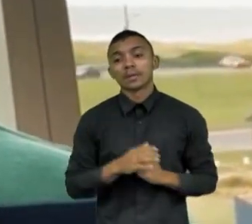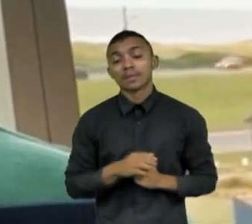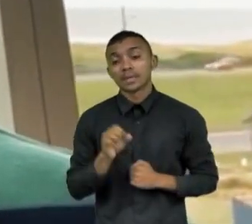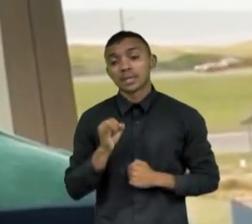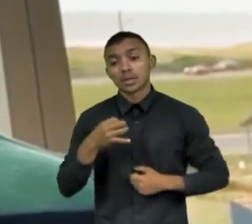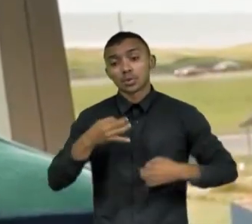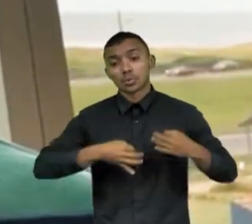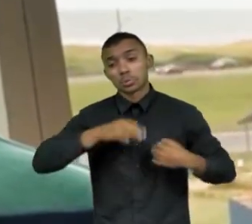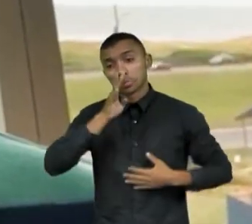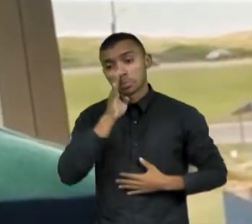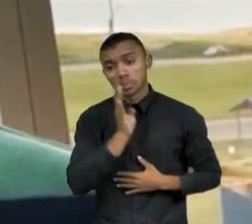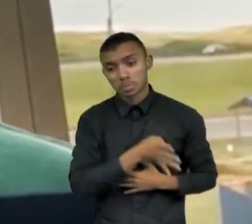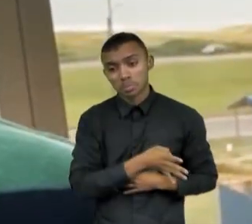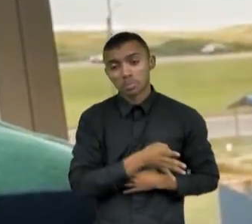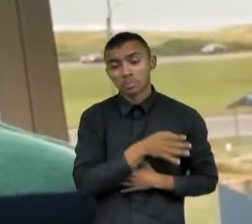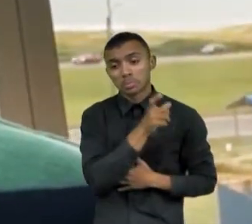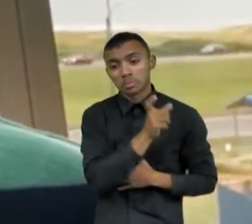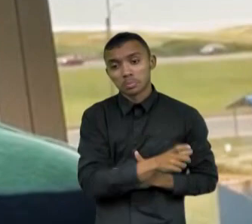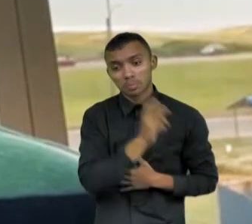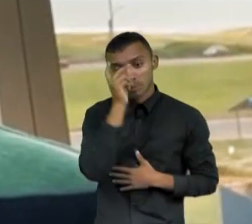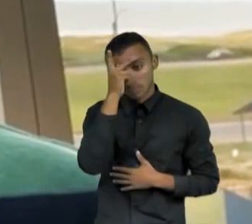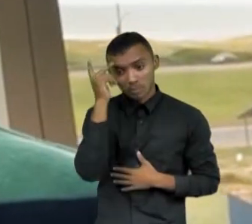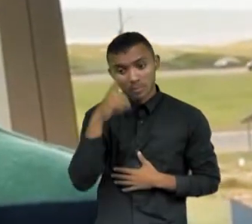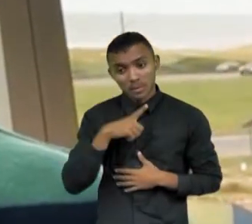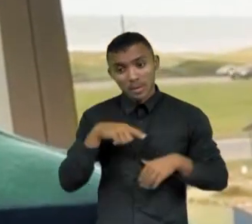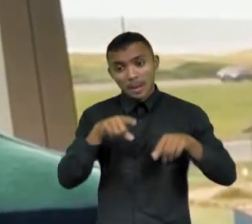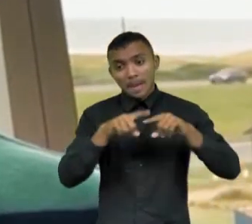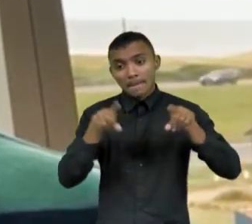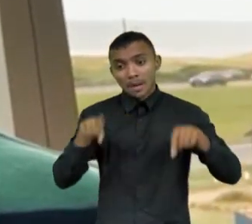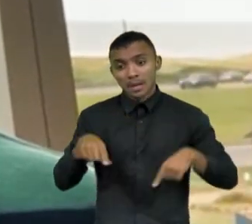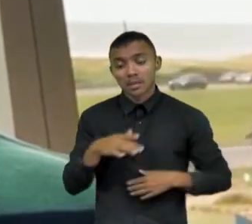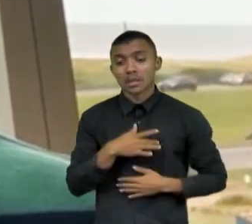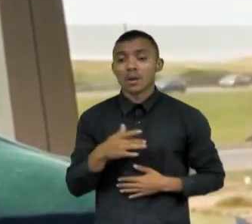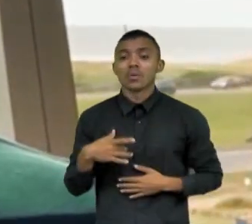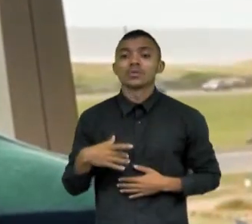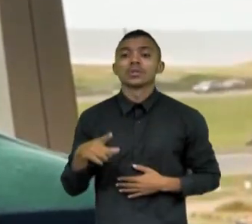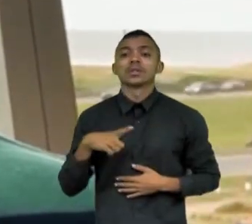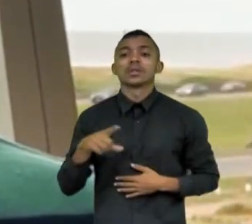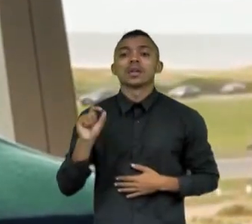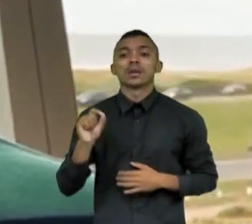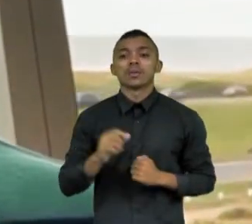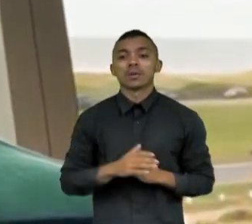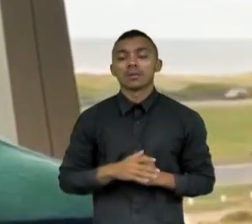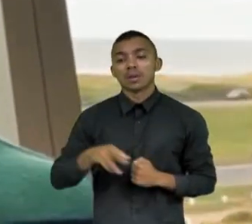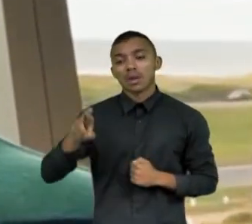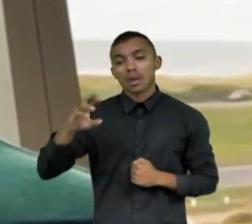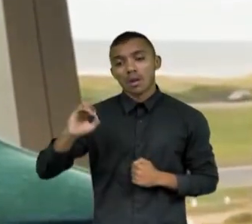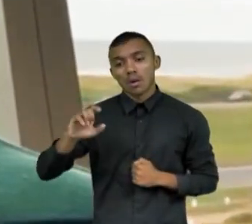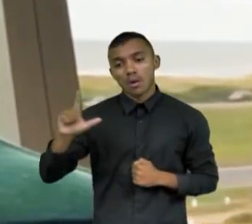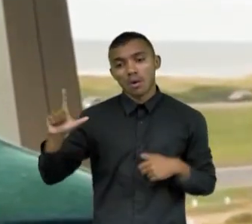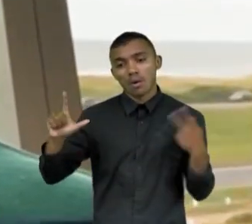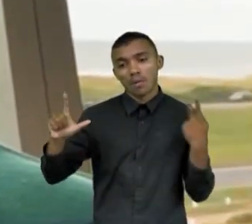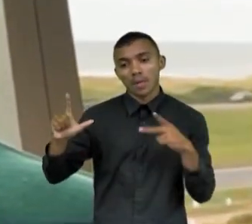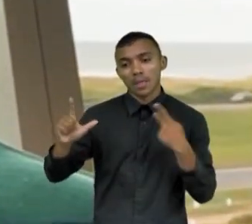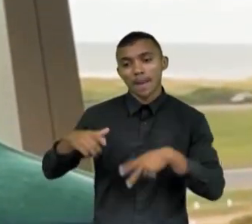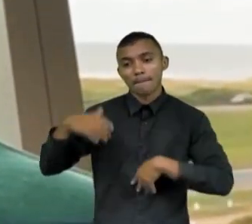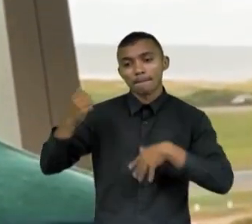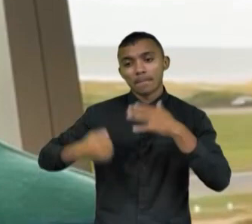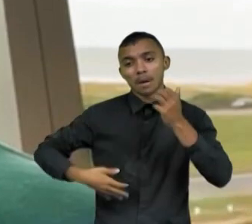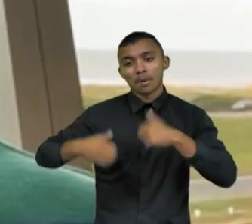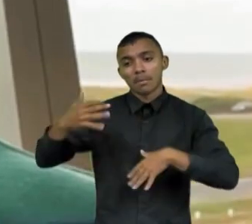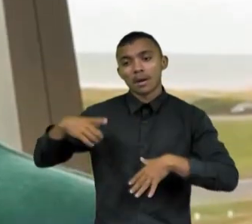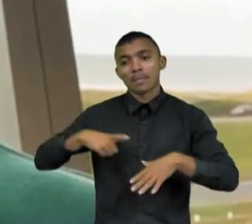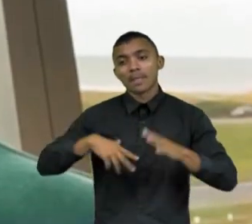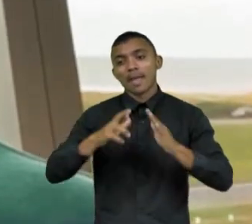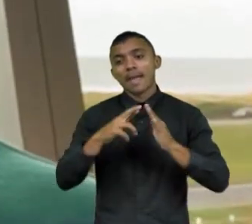julgar uma demanda de um usuário de plano de saúde, ele usa o rol como explicativo e se baseia pelo Código Internacional